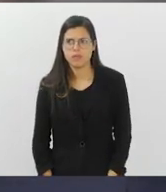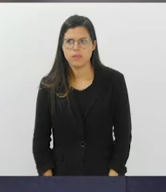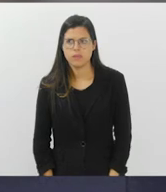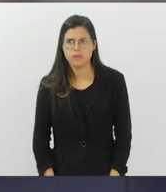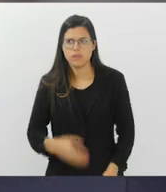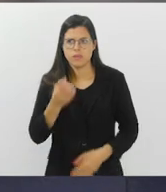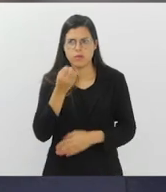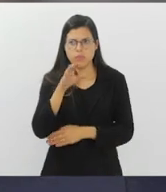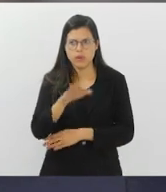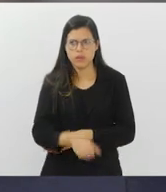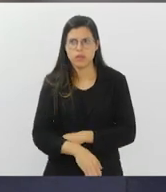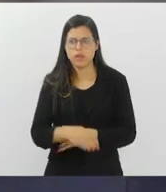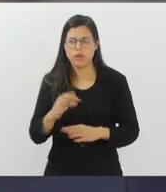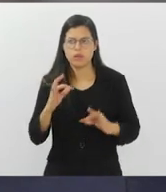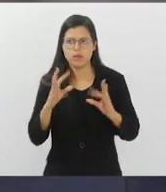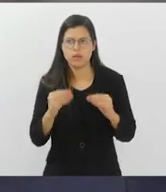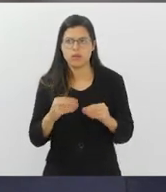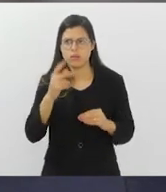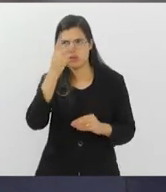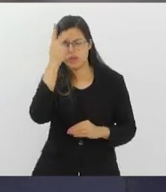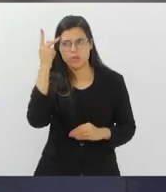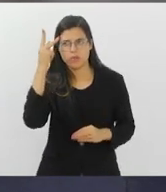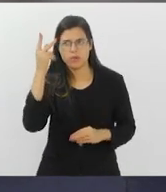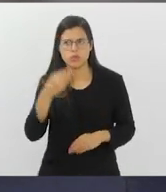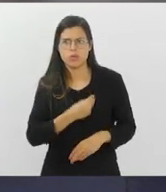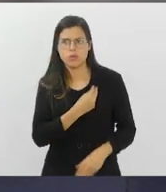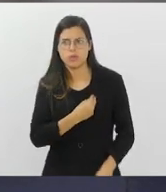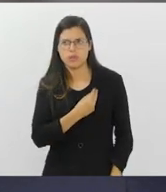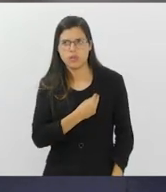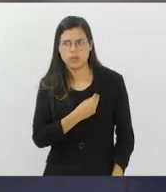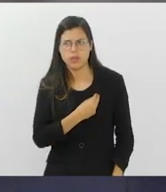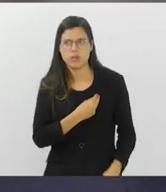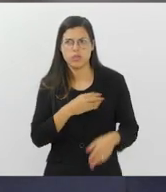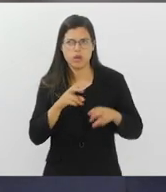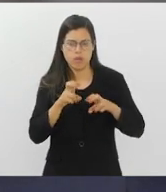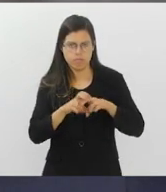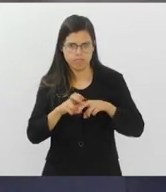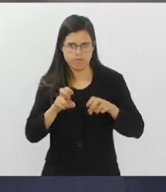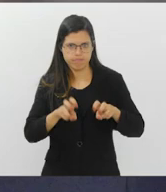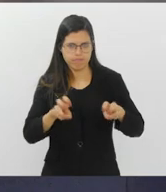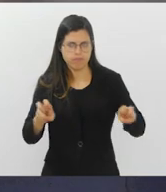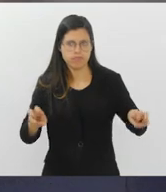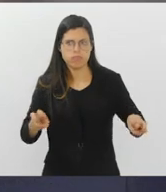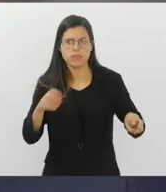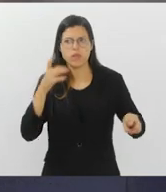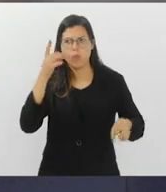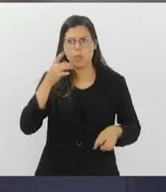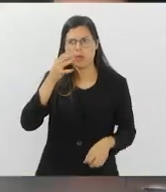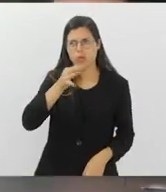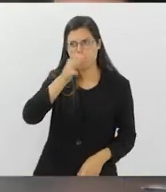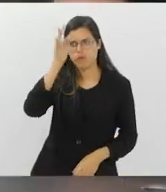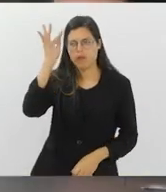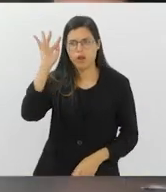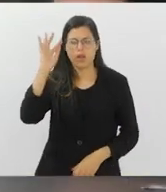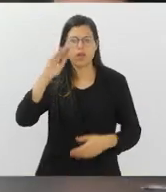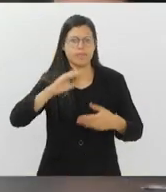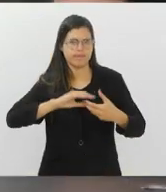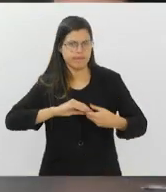Boa tarde a todas as pessoas aqui presentes. Saudando aqui a mesa na figura do presidente Fred Pacheco.